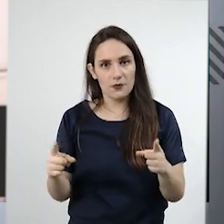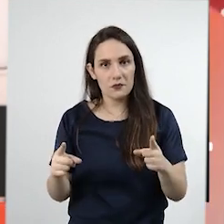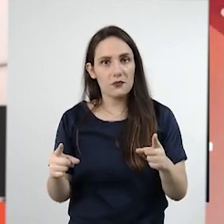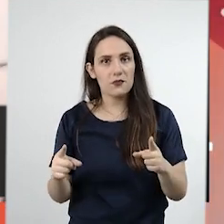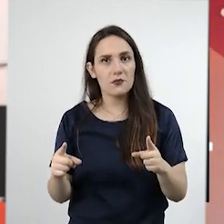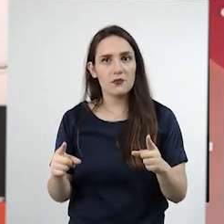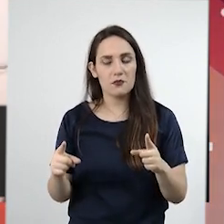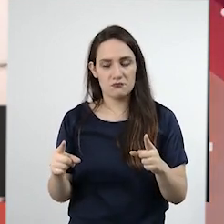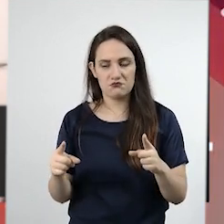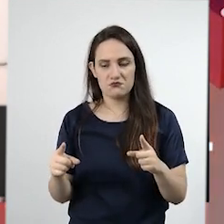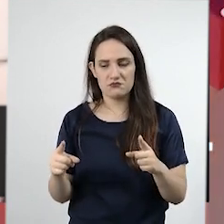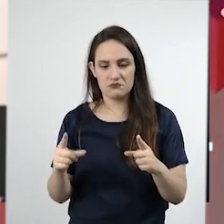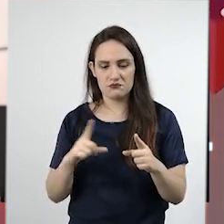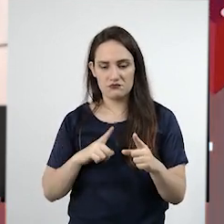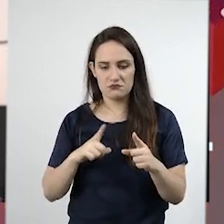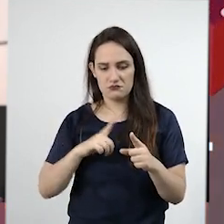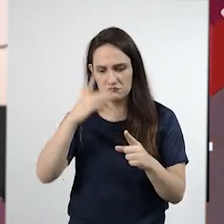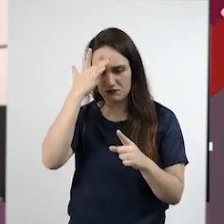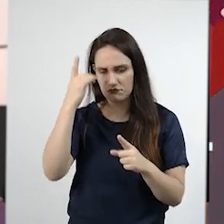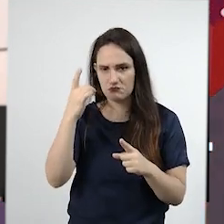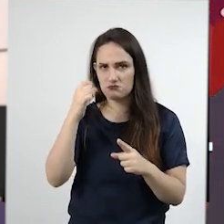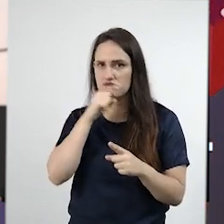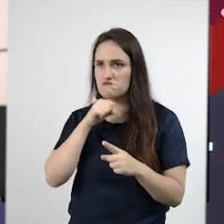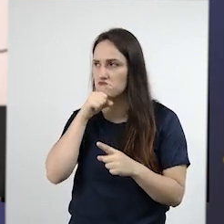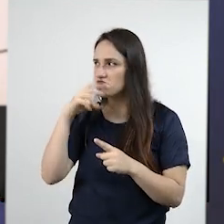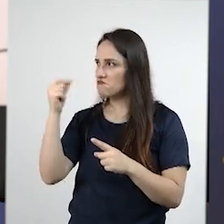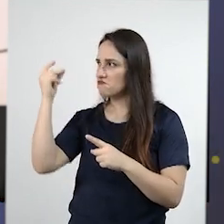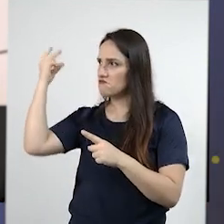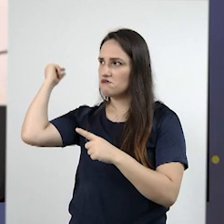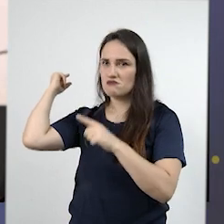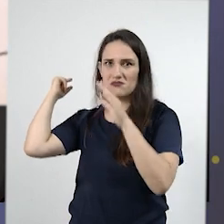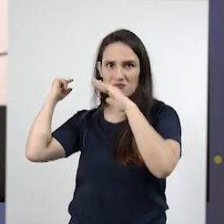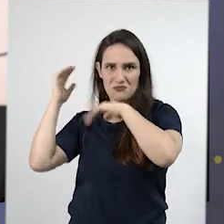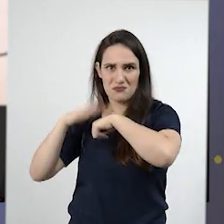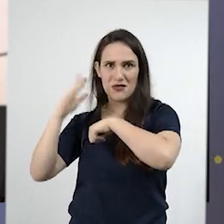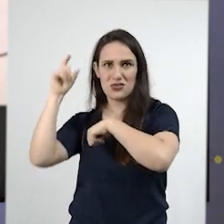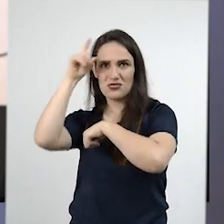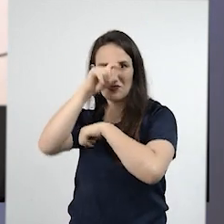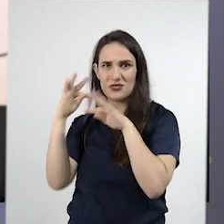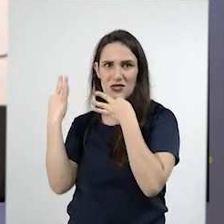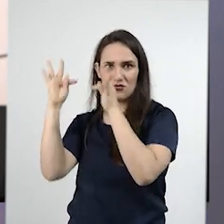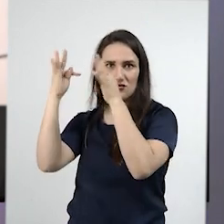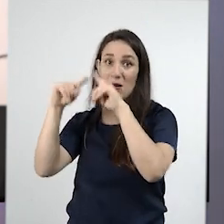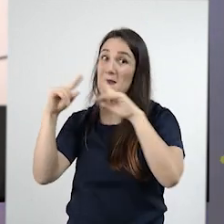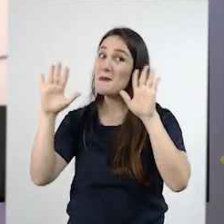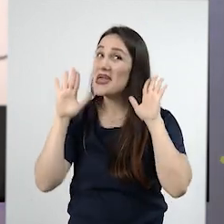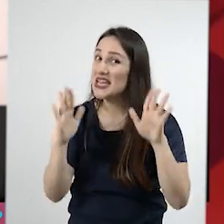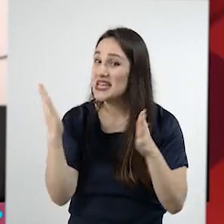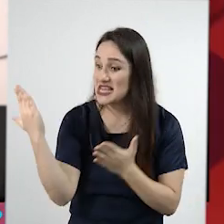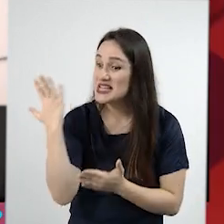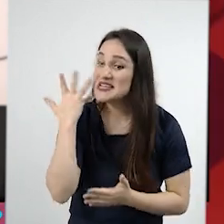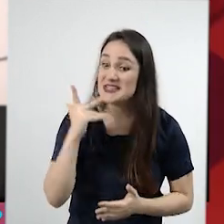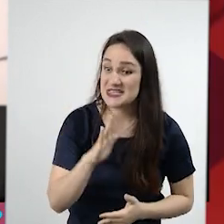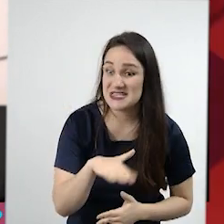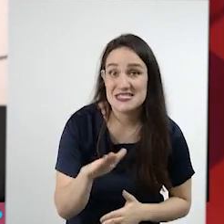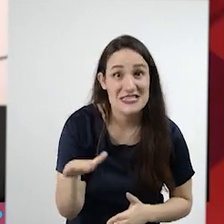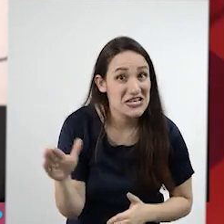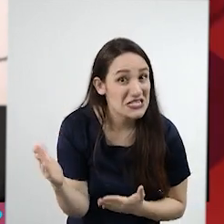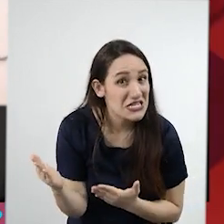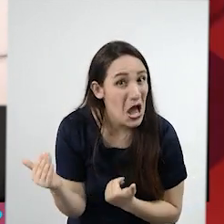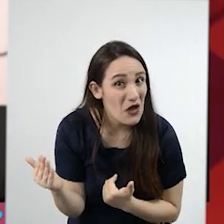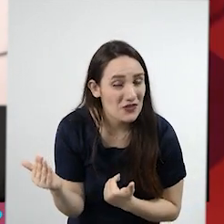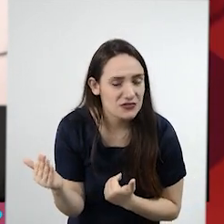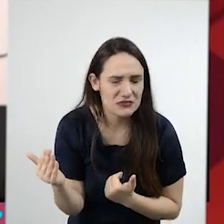velhos. Uhum. E já as crianças que nesse momento de suspensão de aulas já, né, desde